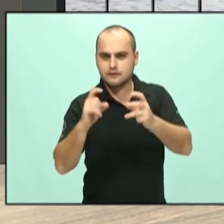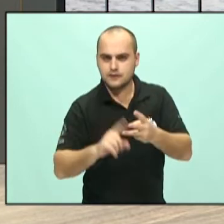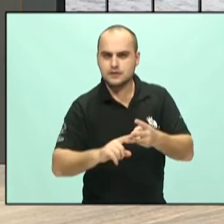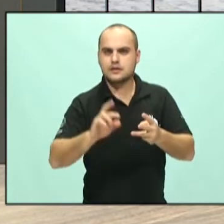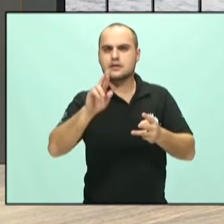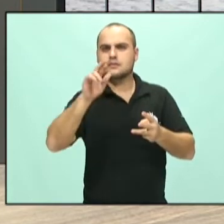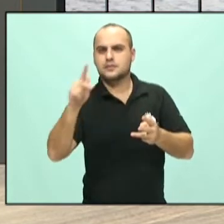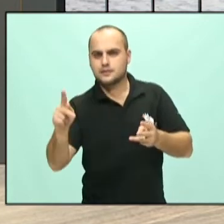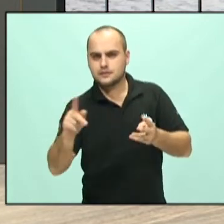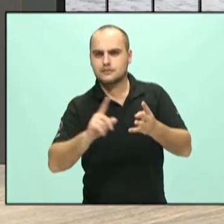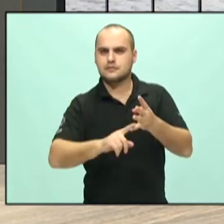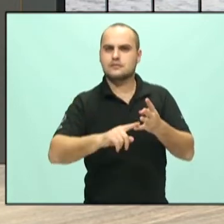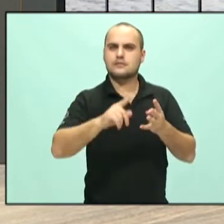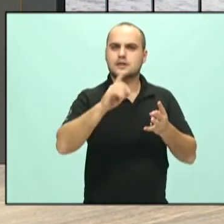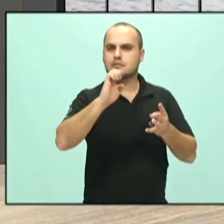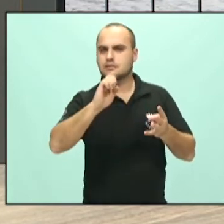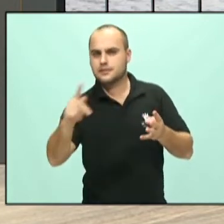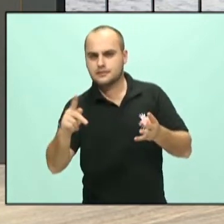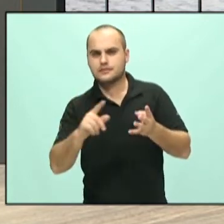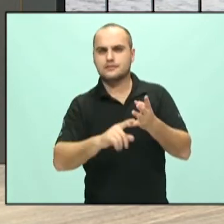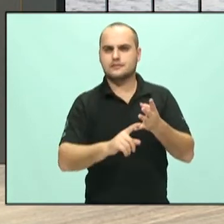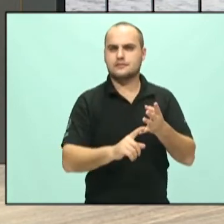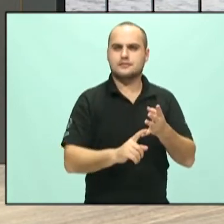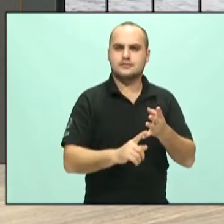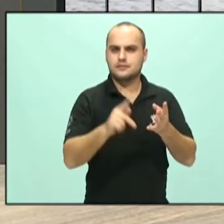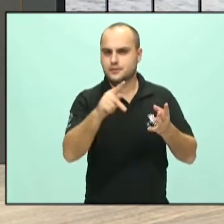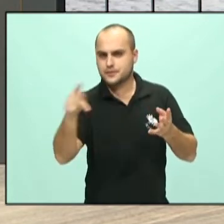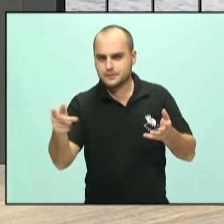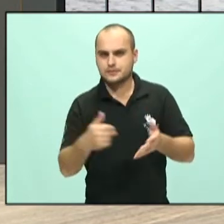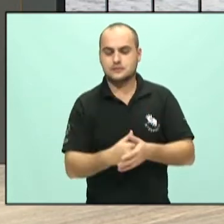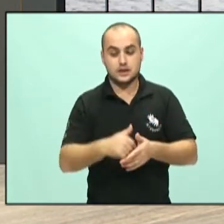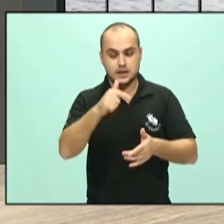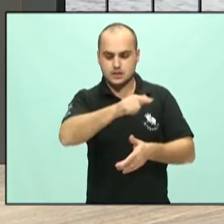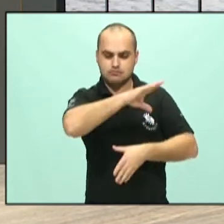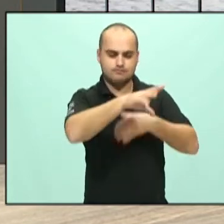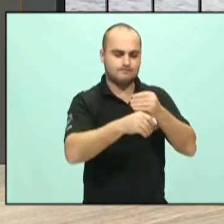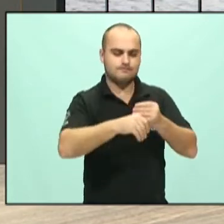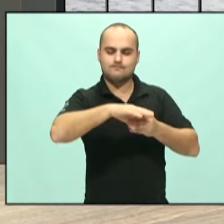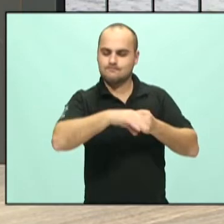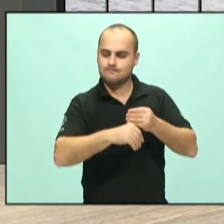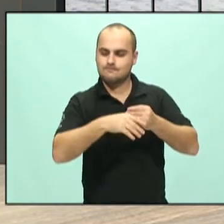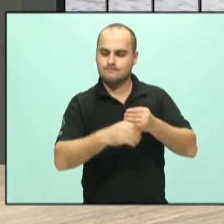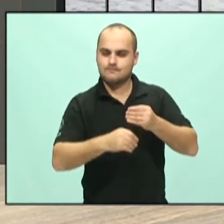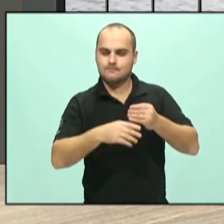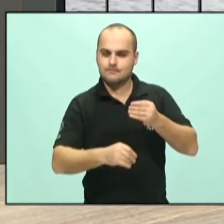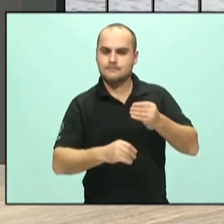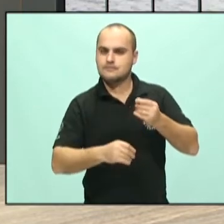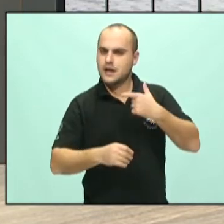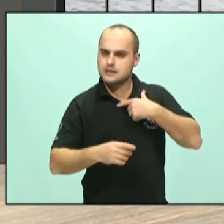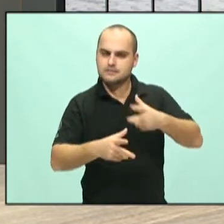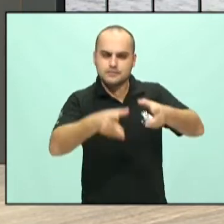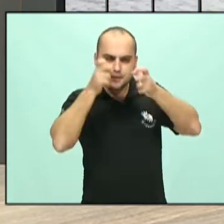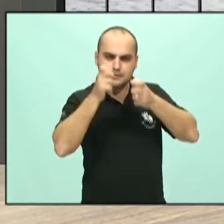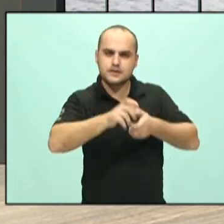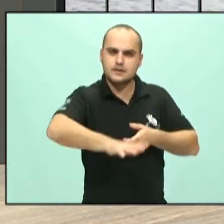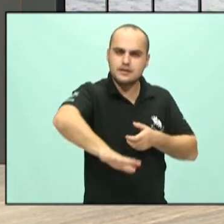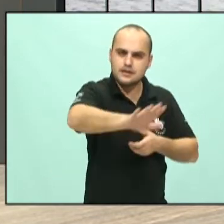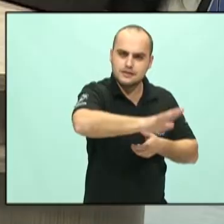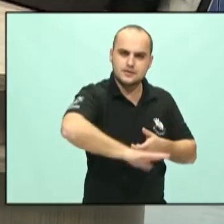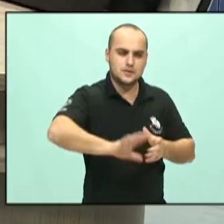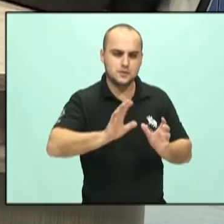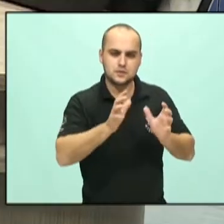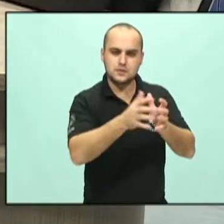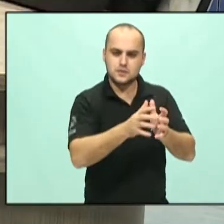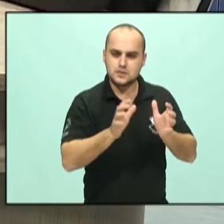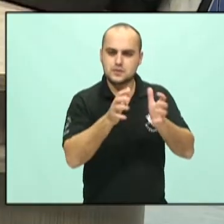RP, PP. Isso também foi bastante agregador, assim, né? A gente poder ver essa perspectiva de toda a equipe, né?